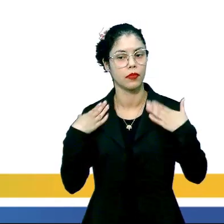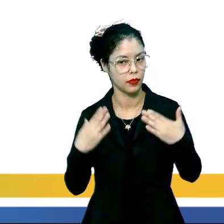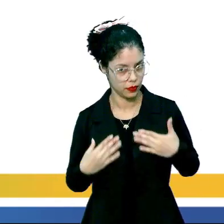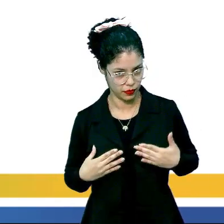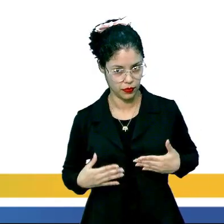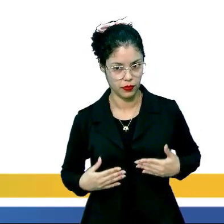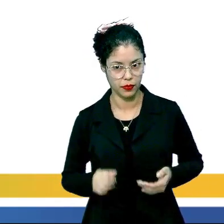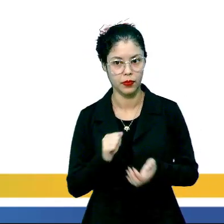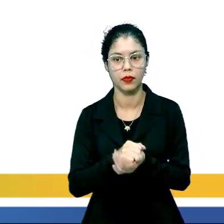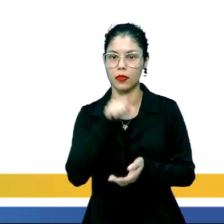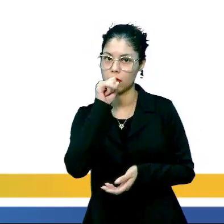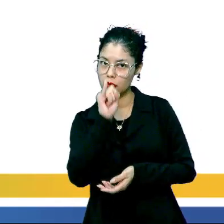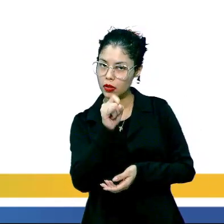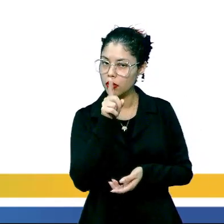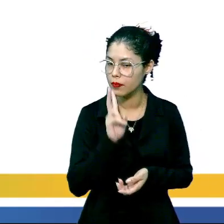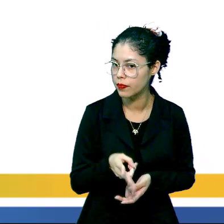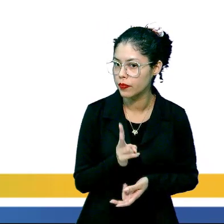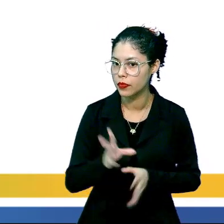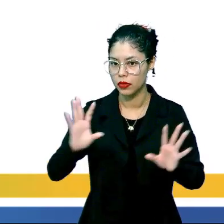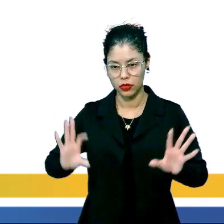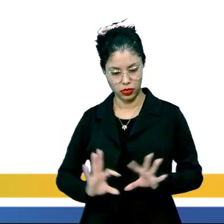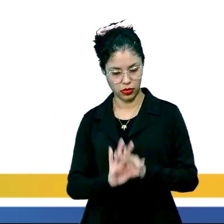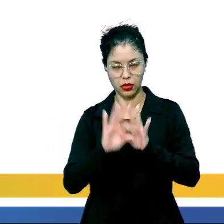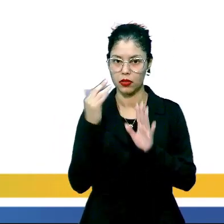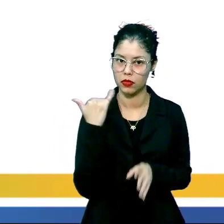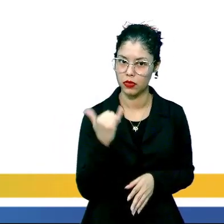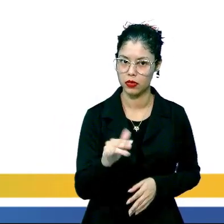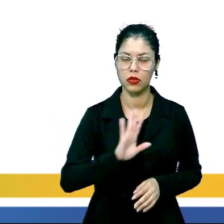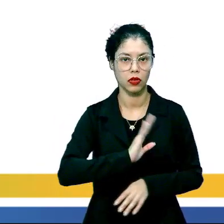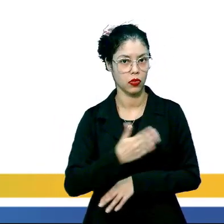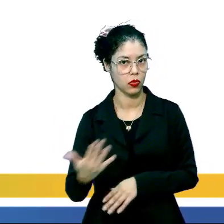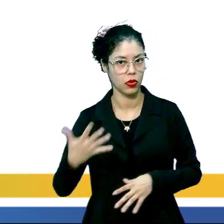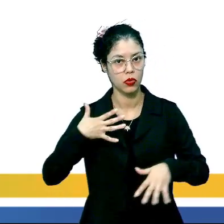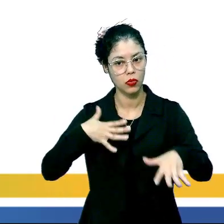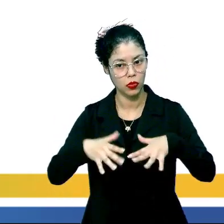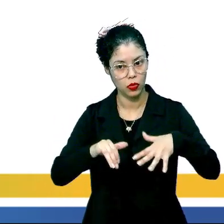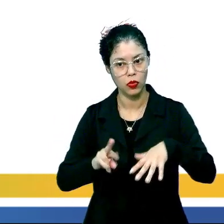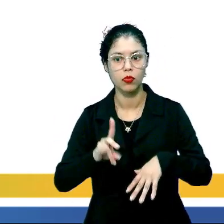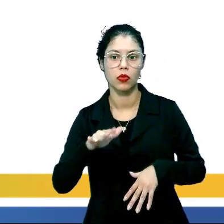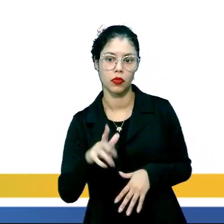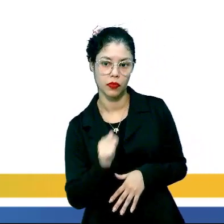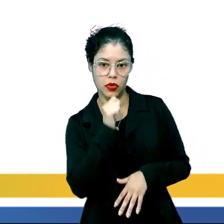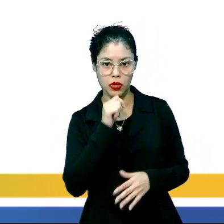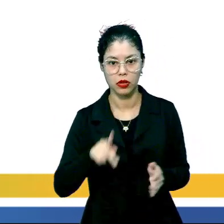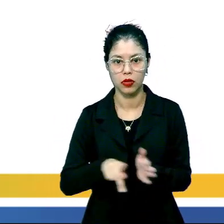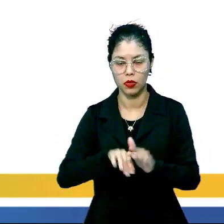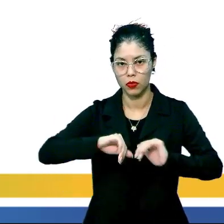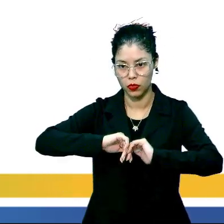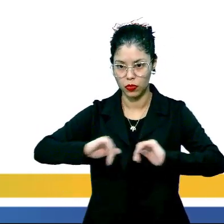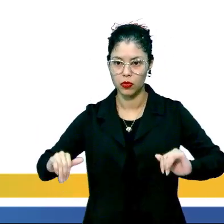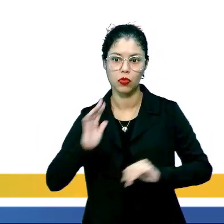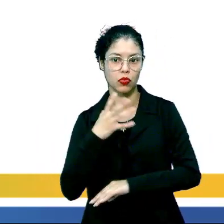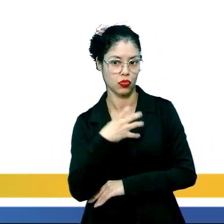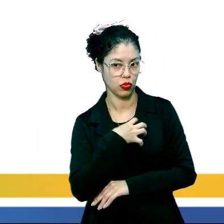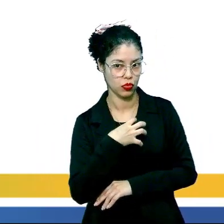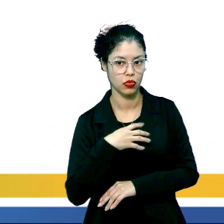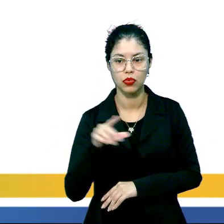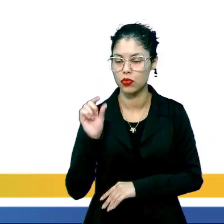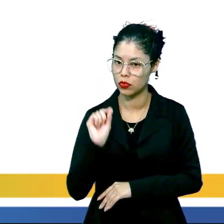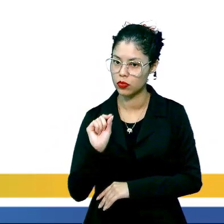corpo. Então vocês sempre vão associar a energia cinética quando o móvel estiver se deslocando no